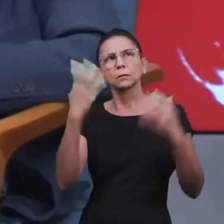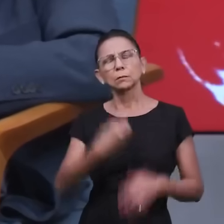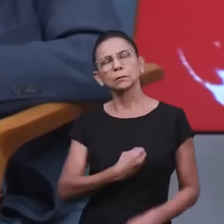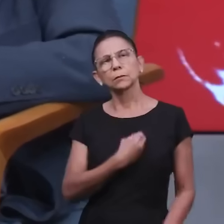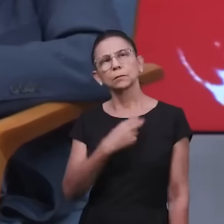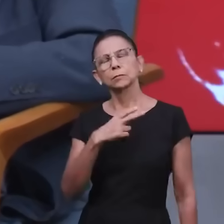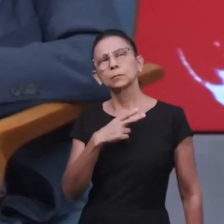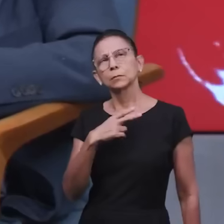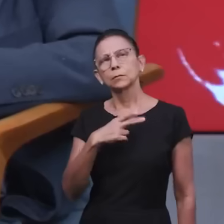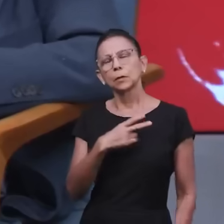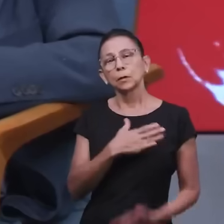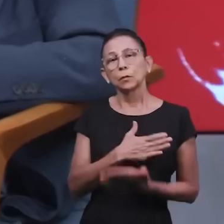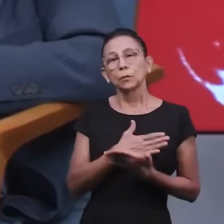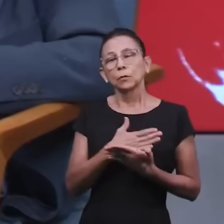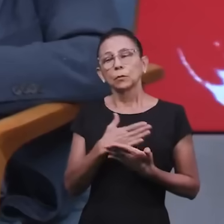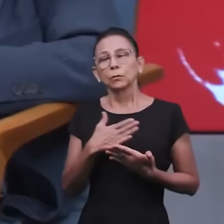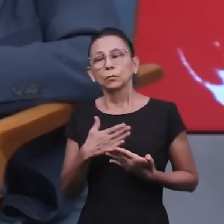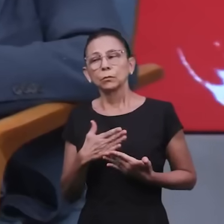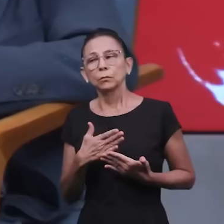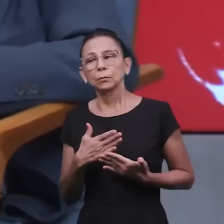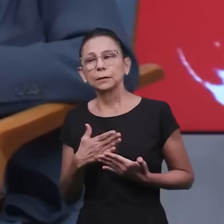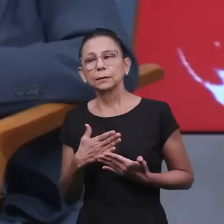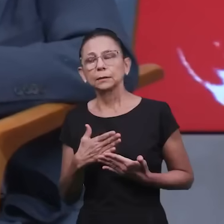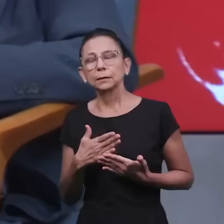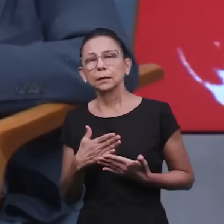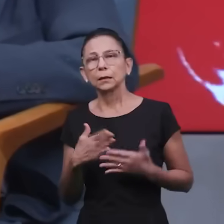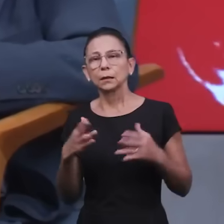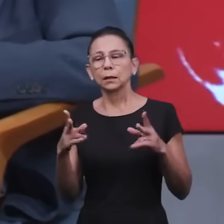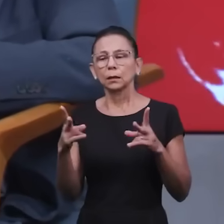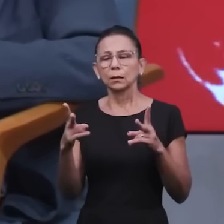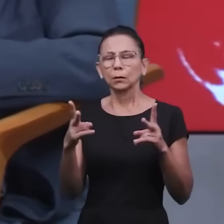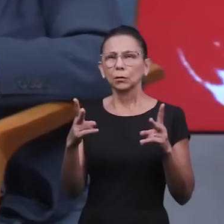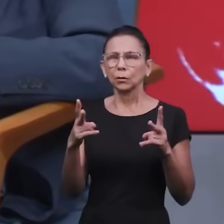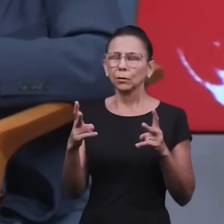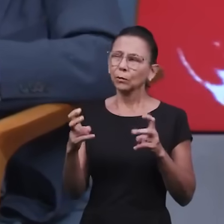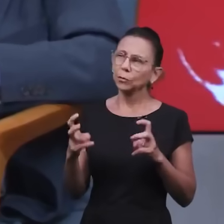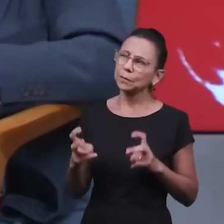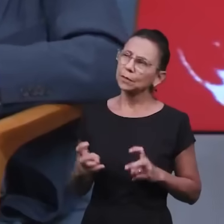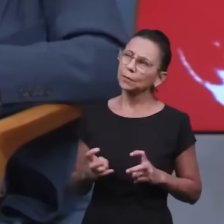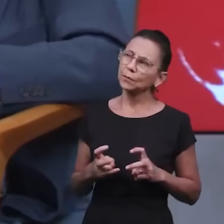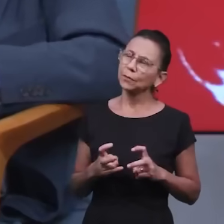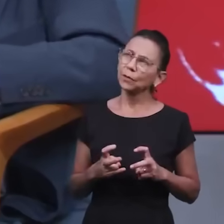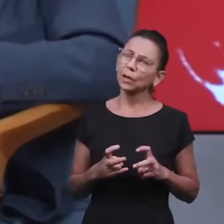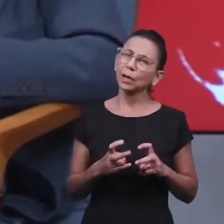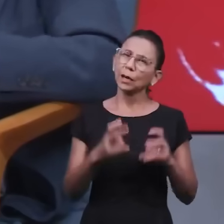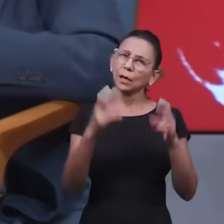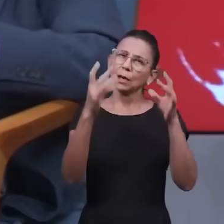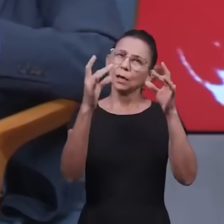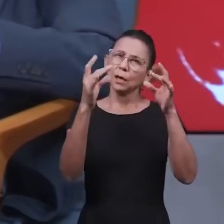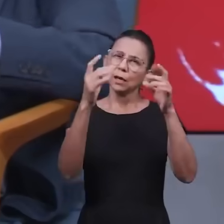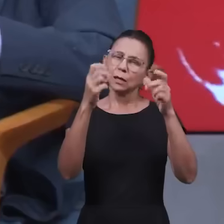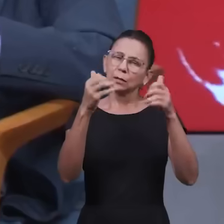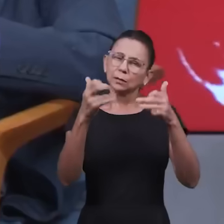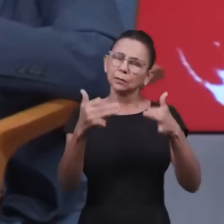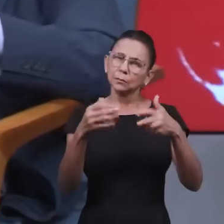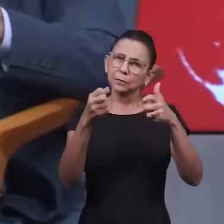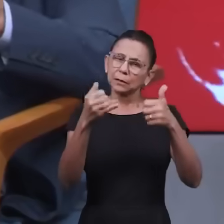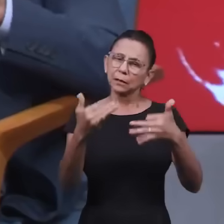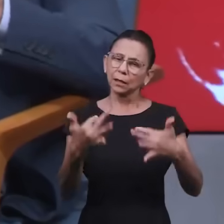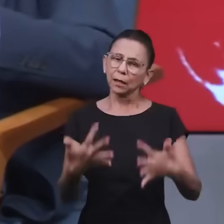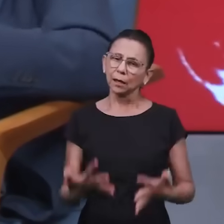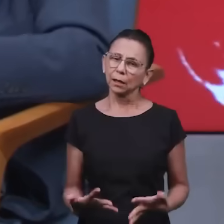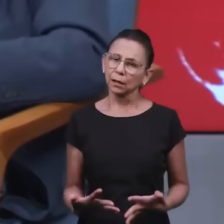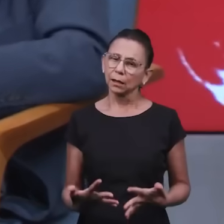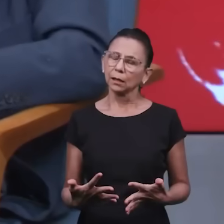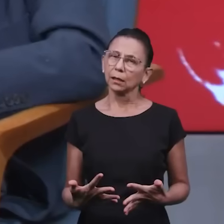Então Paulo não cria doutrina de corpo. Ele começa a observar. Ele começa a descrever.